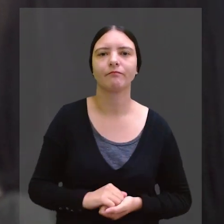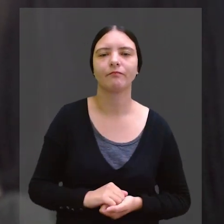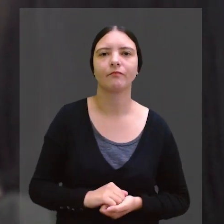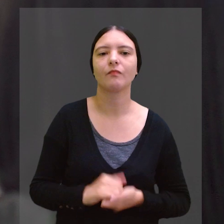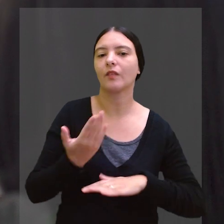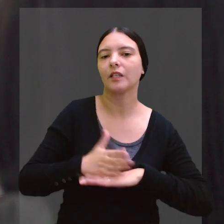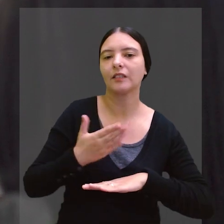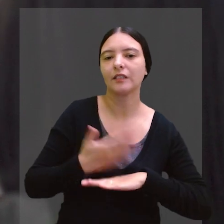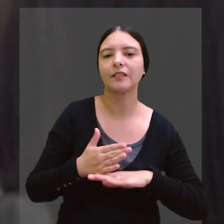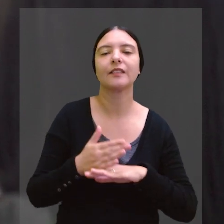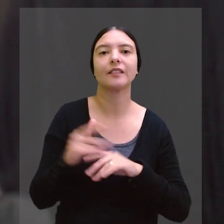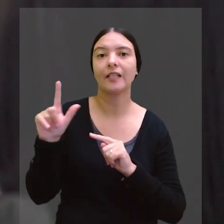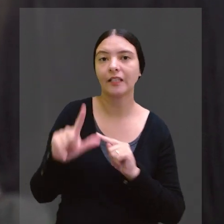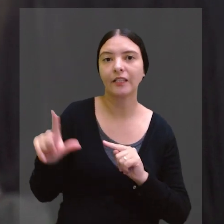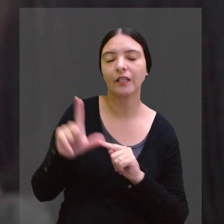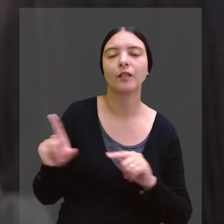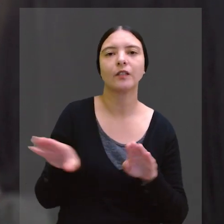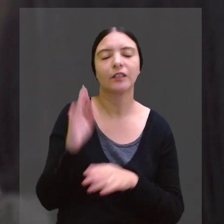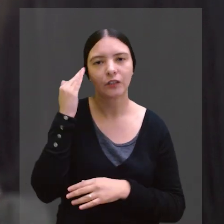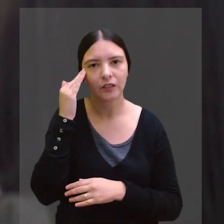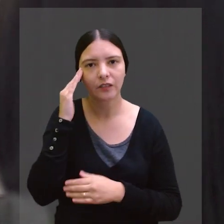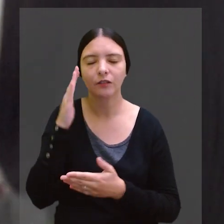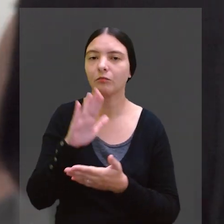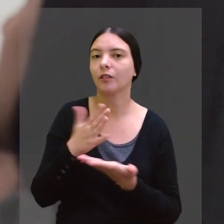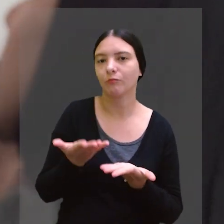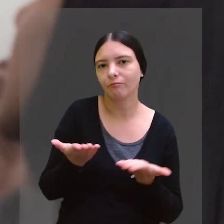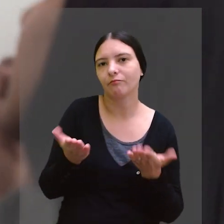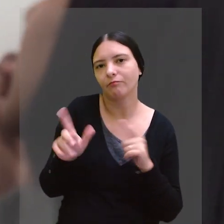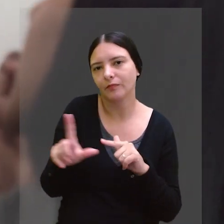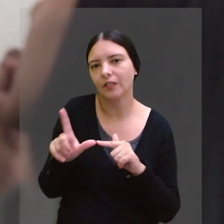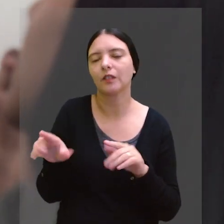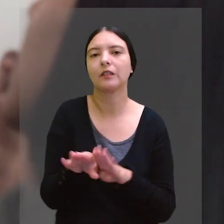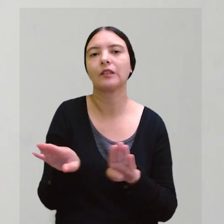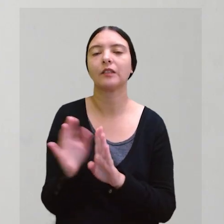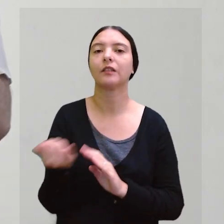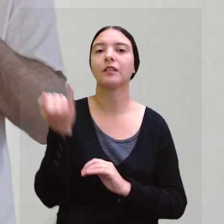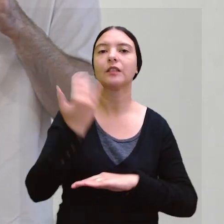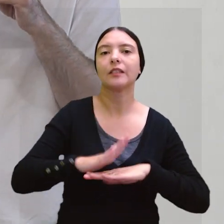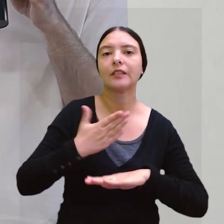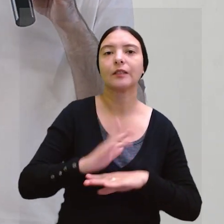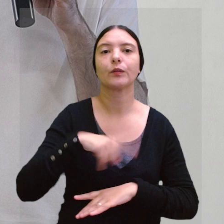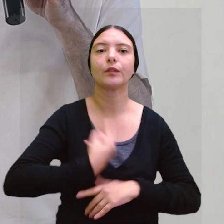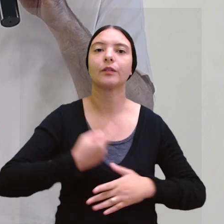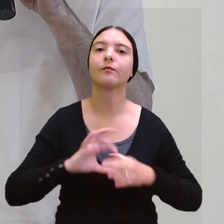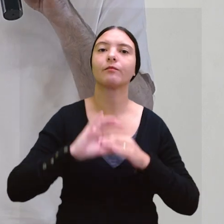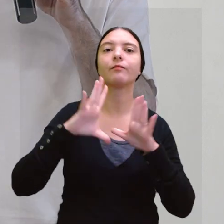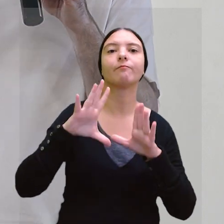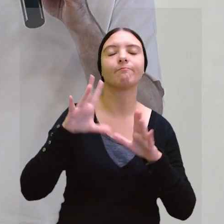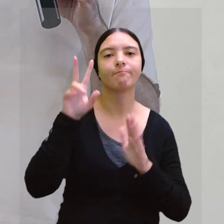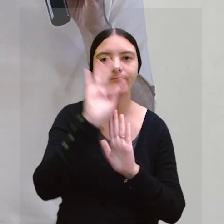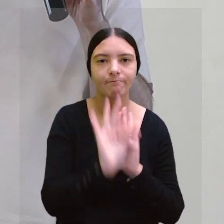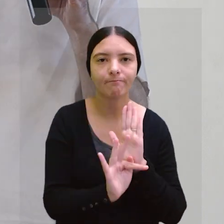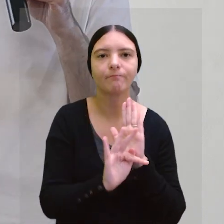O exercício de literatura, o exercício de interpretação literária, é um importante exercício de dar liberdade ao texto,